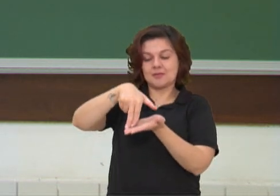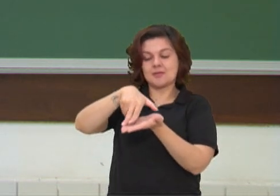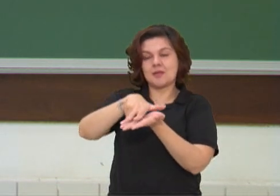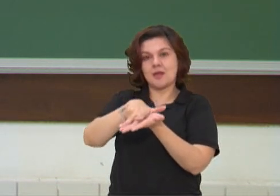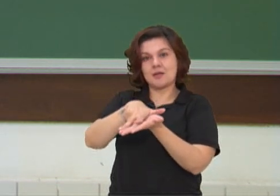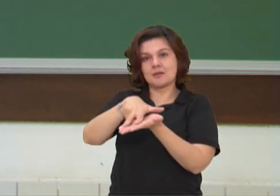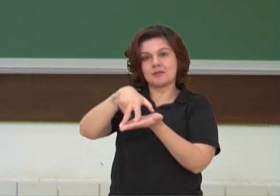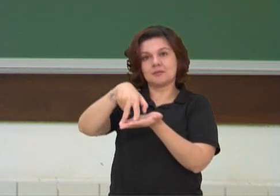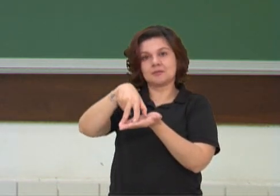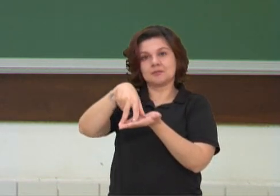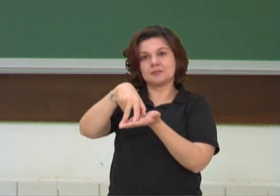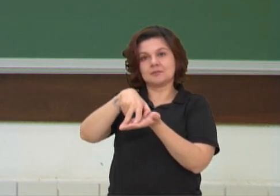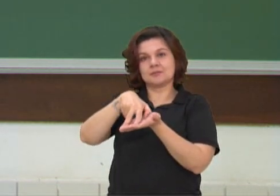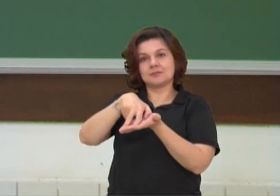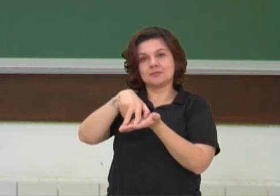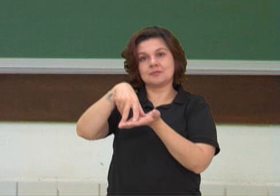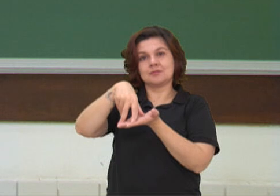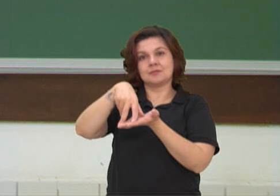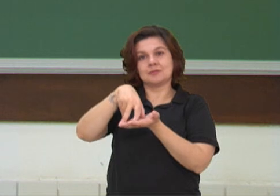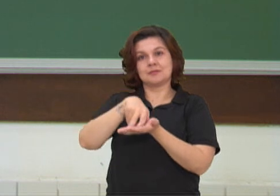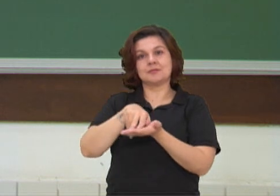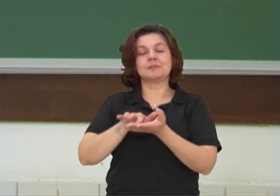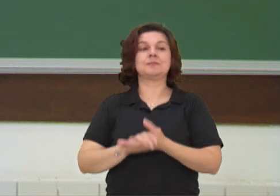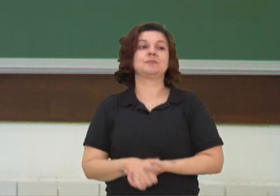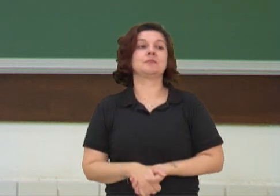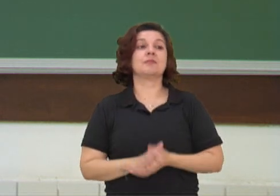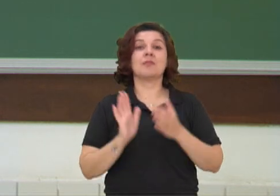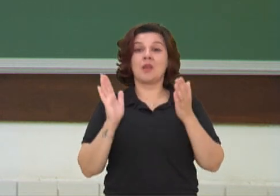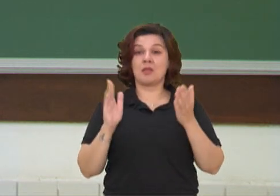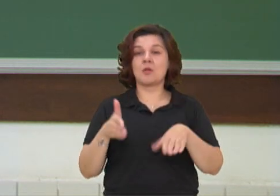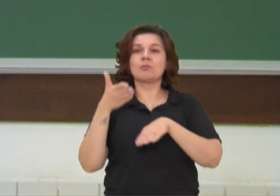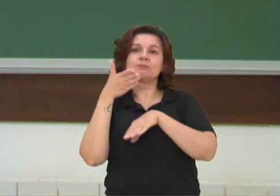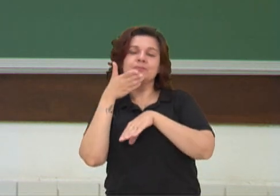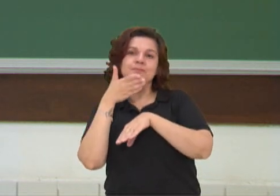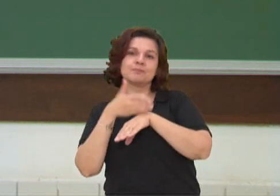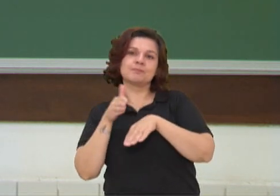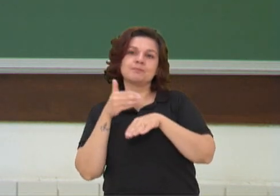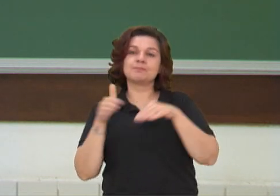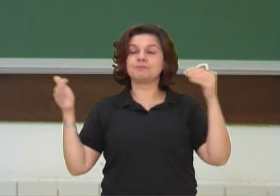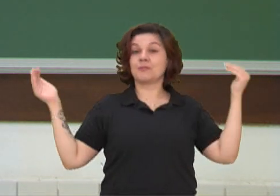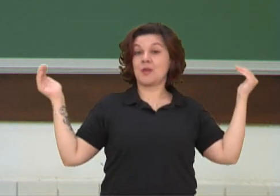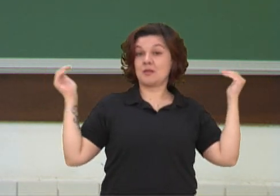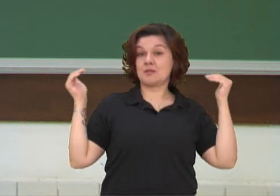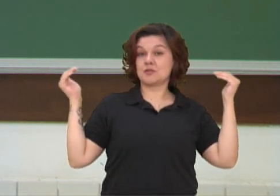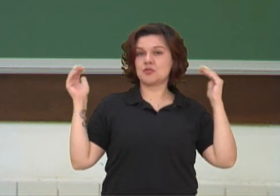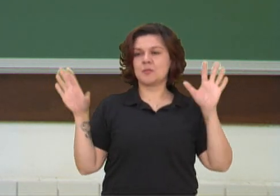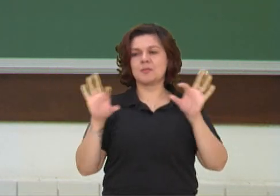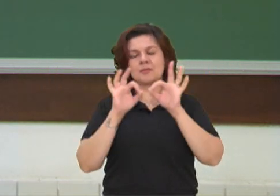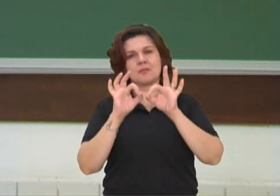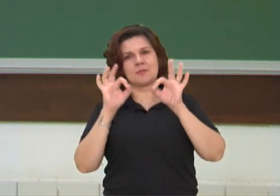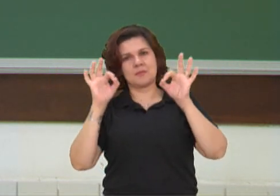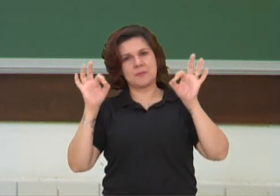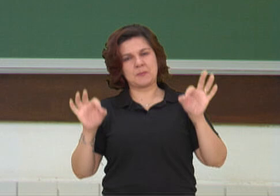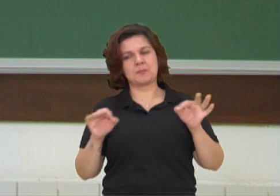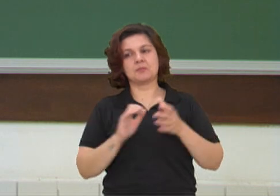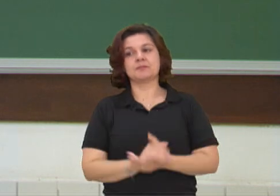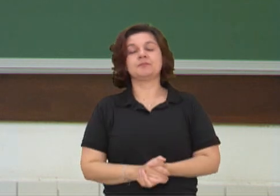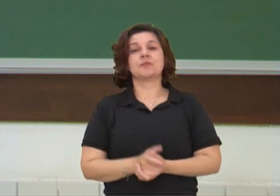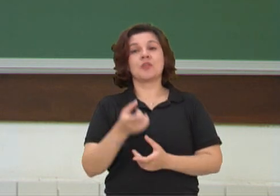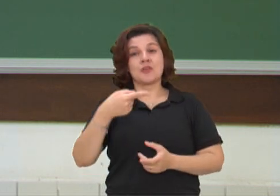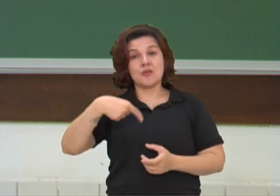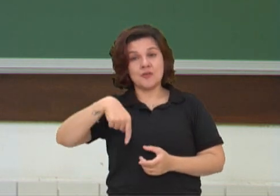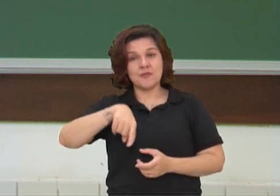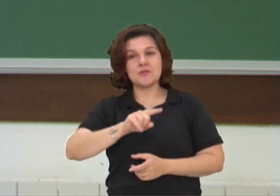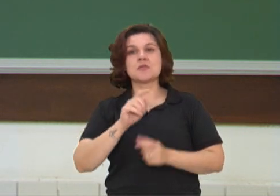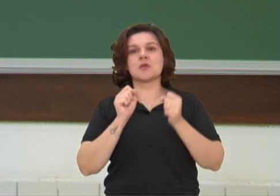usando o nosso braço ali para empurrar ali o nosso corpo. Então são exercícios, assim, exemplos de exercícios. Eu falei aqui de um exemplo assim bem simples, mas de exercícios que você usa ali